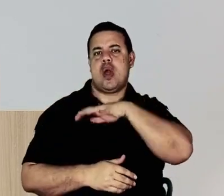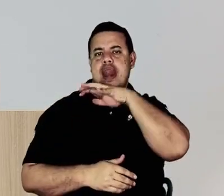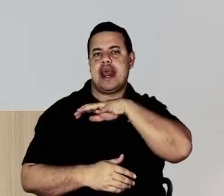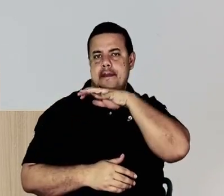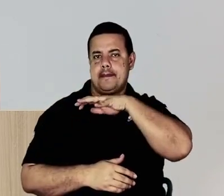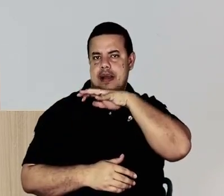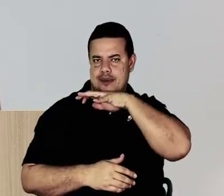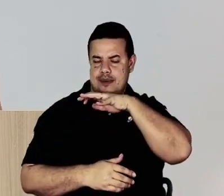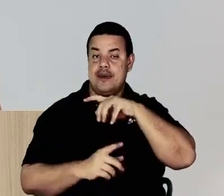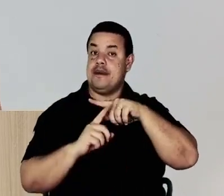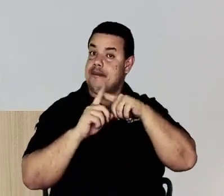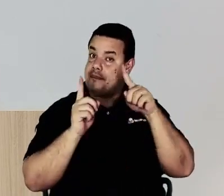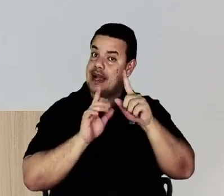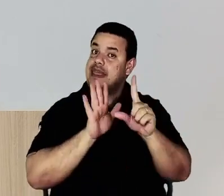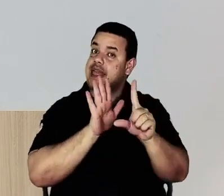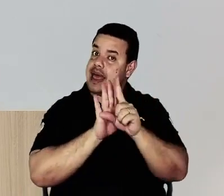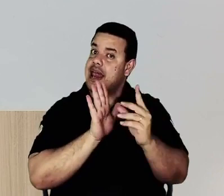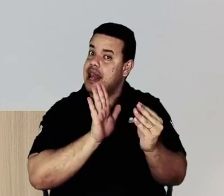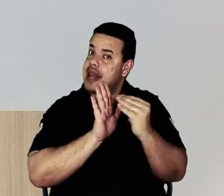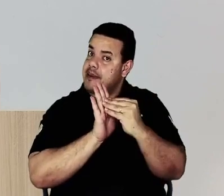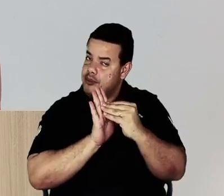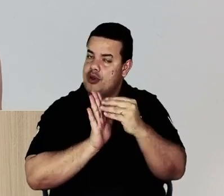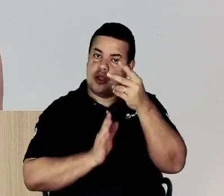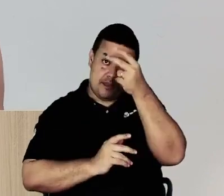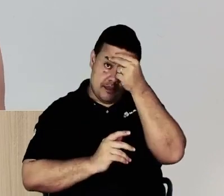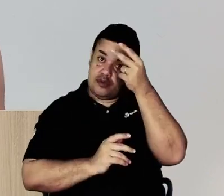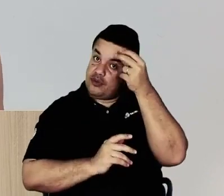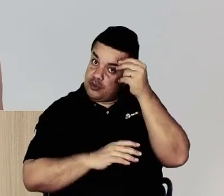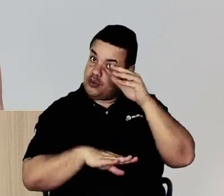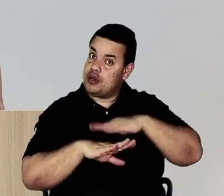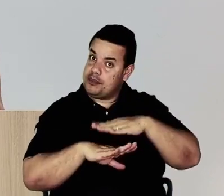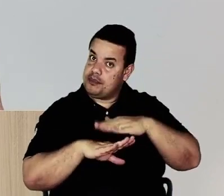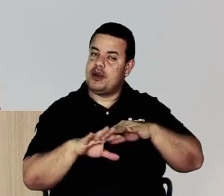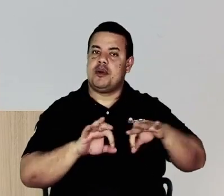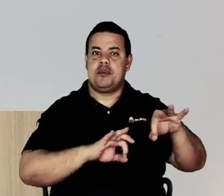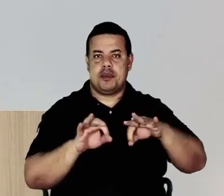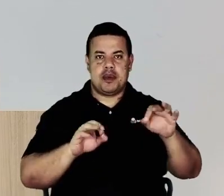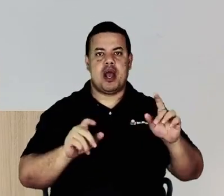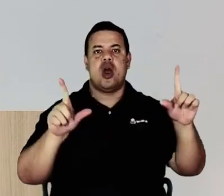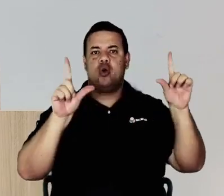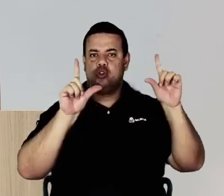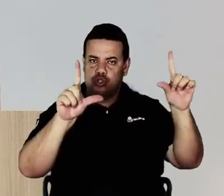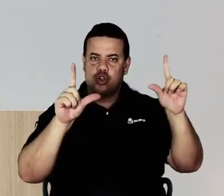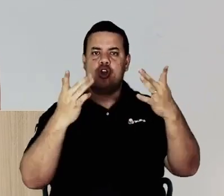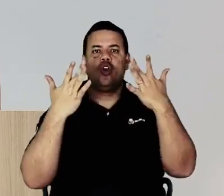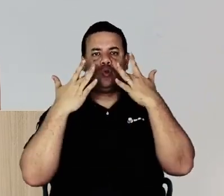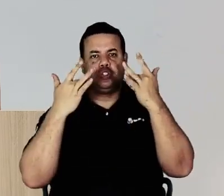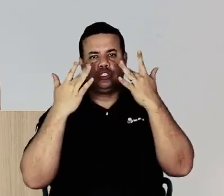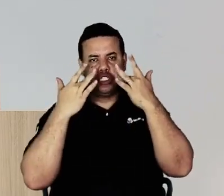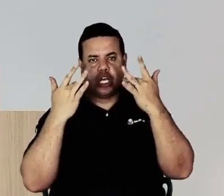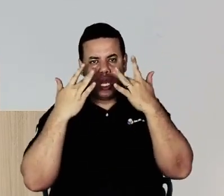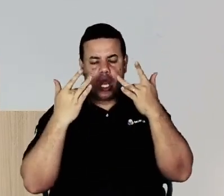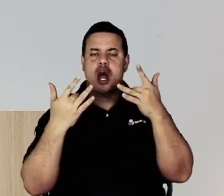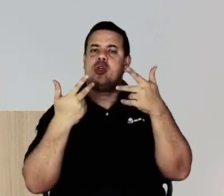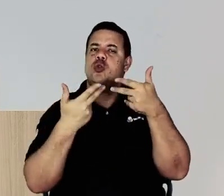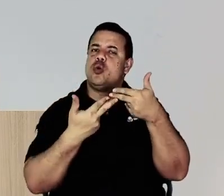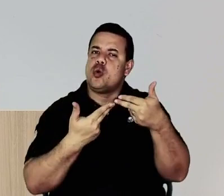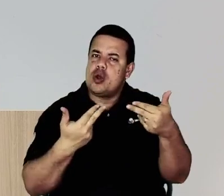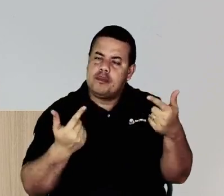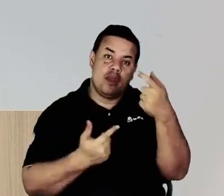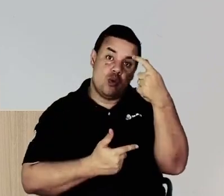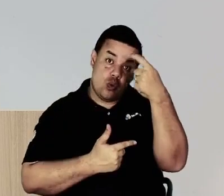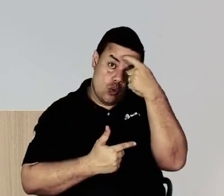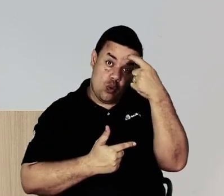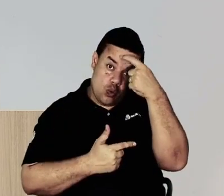gente que a prefeitura faça outdoor, teatro, qualquer meio de conscientizar as pessoas aos